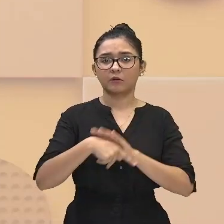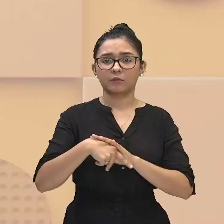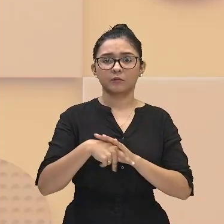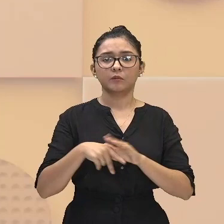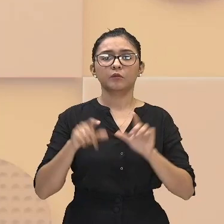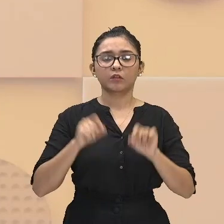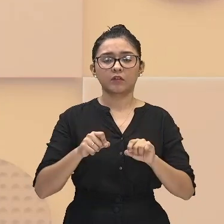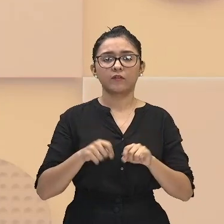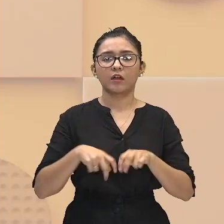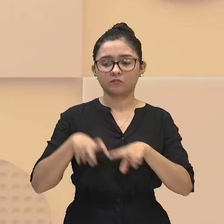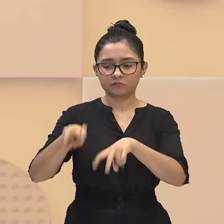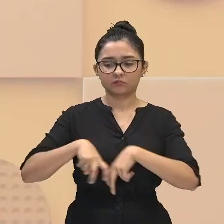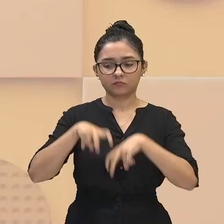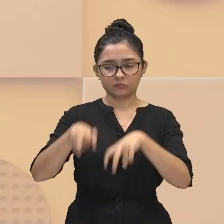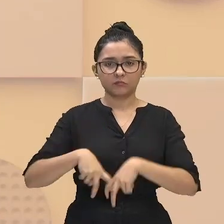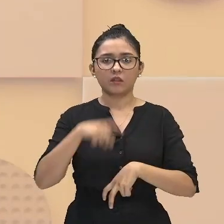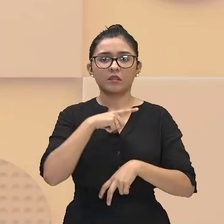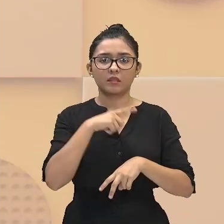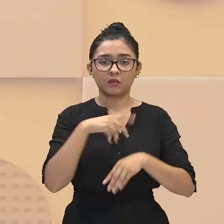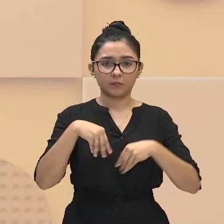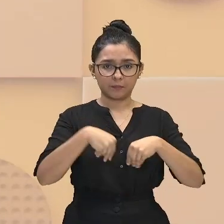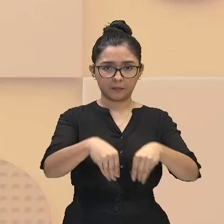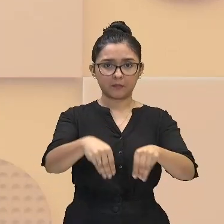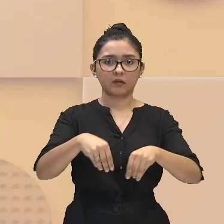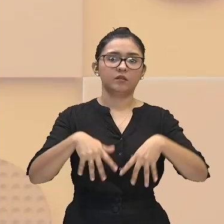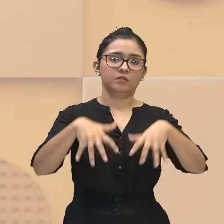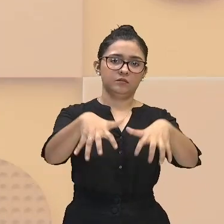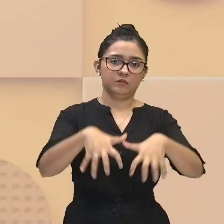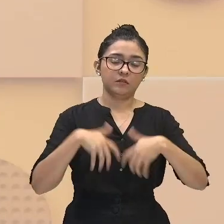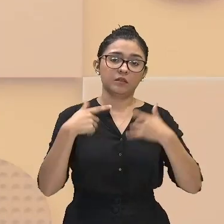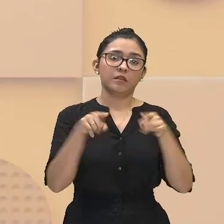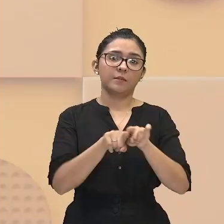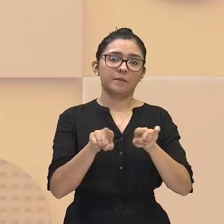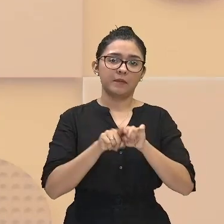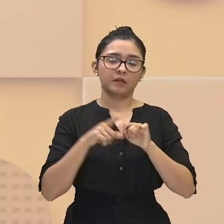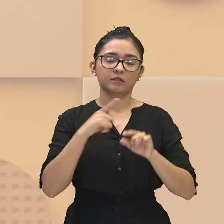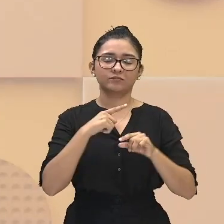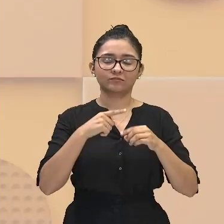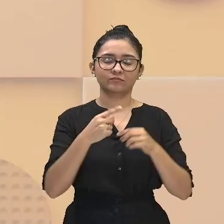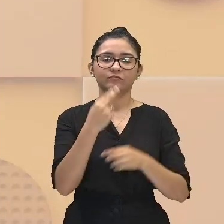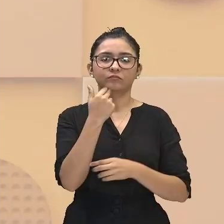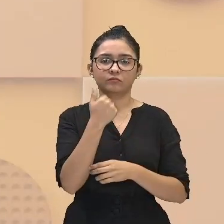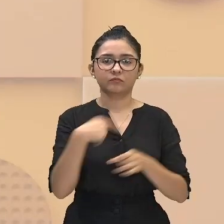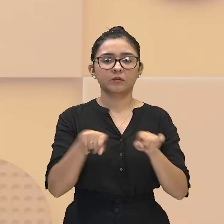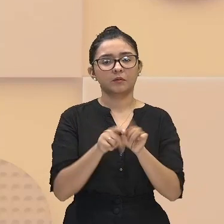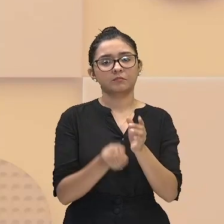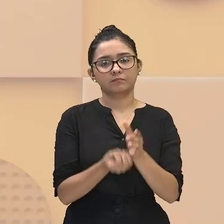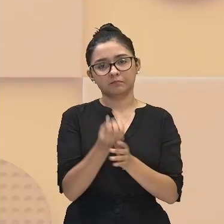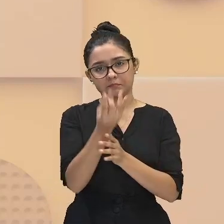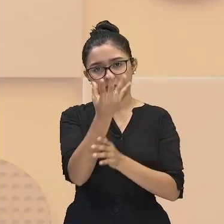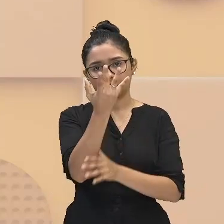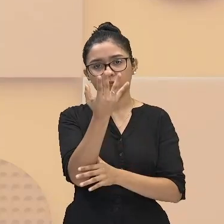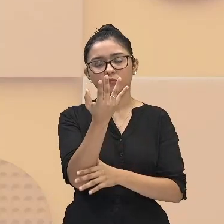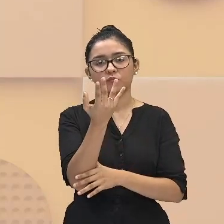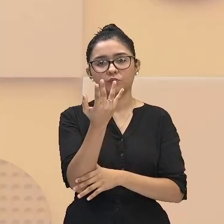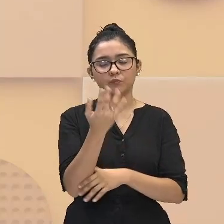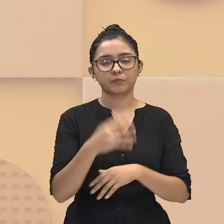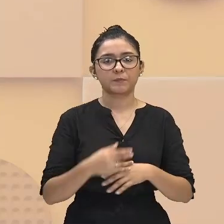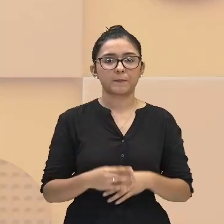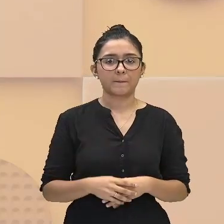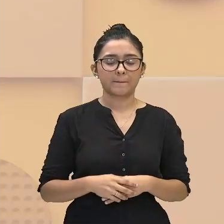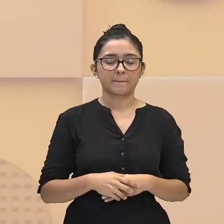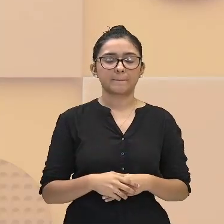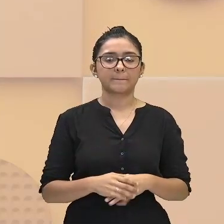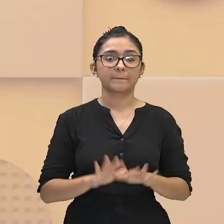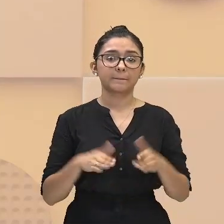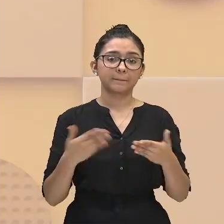solo ele tenha mais nutrientes, descanse mais e produza mais alimentos. E essas inovações